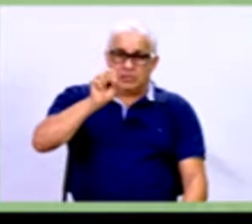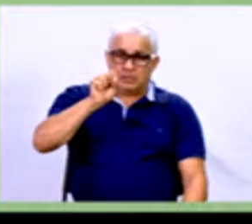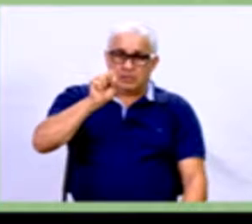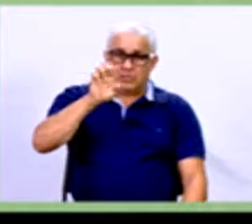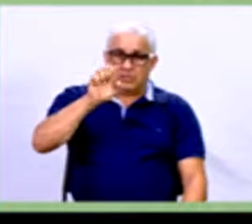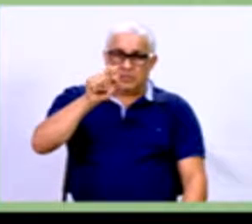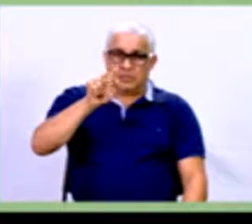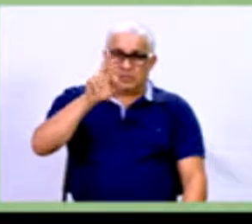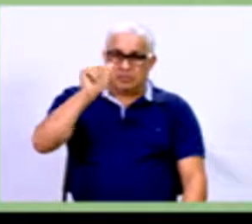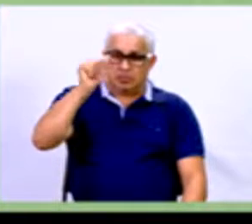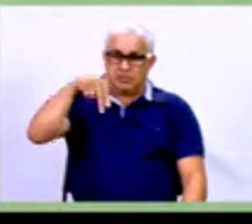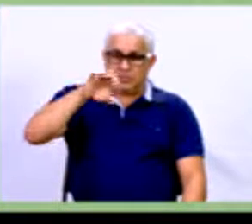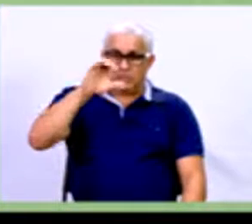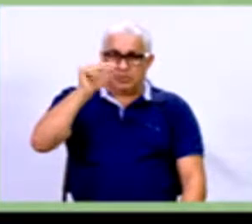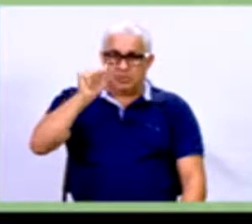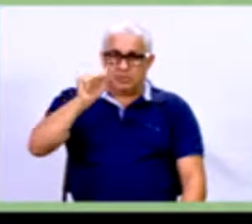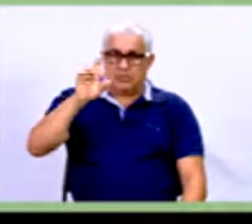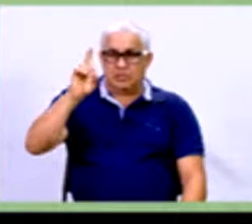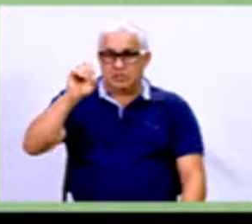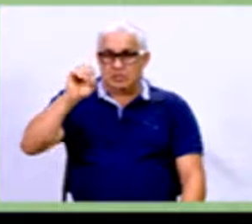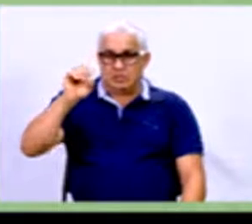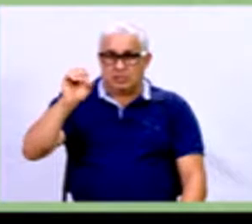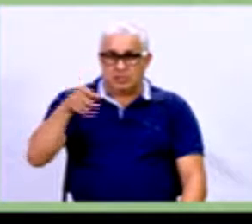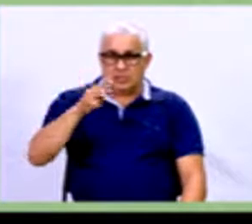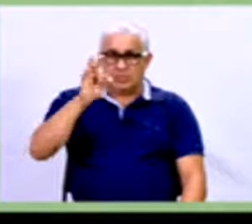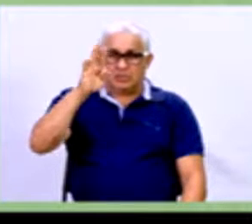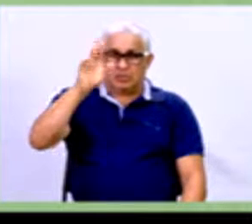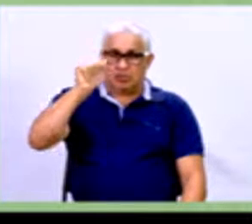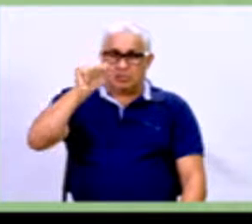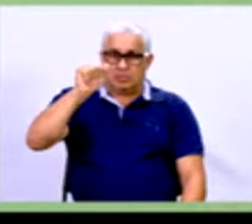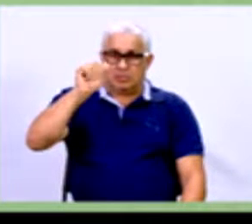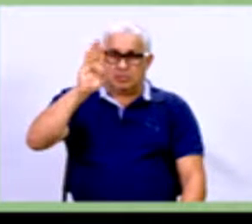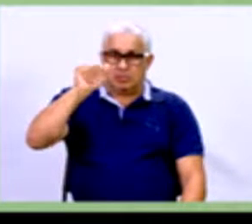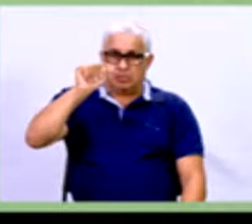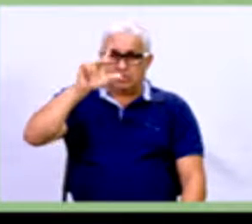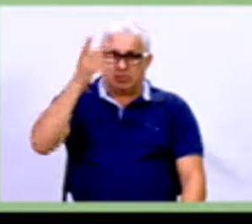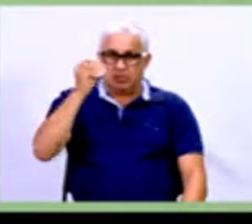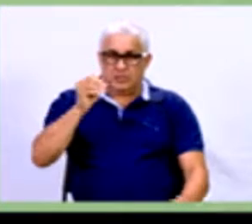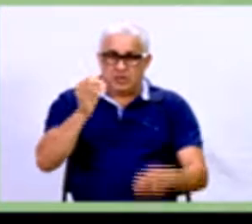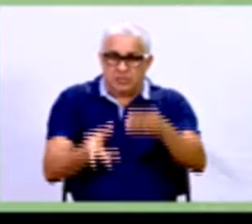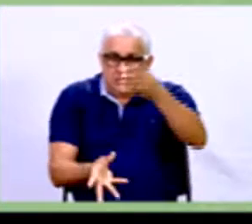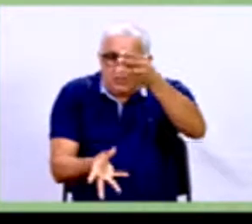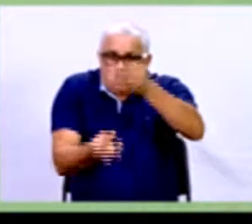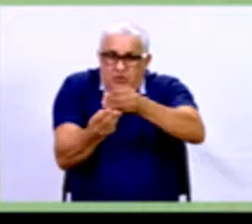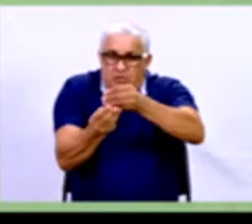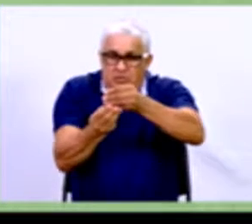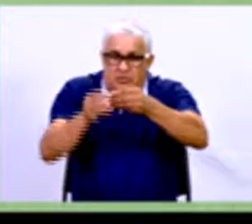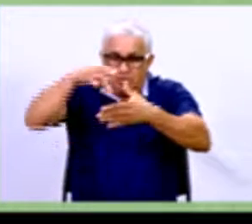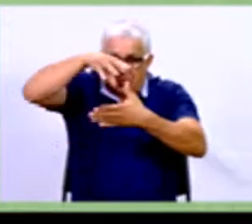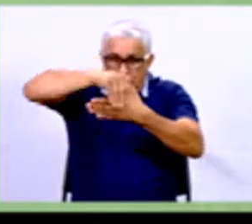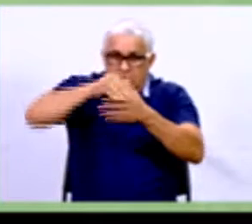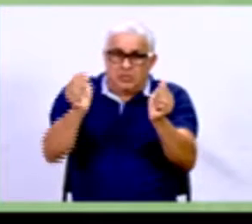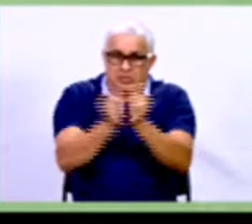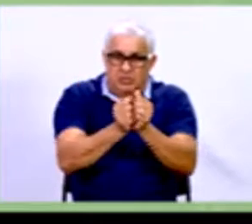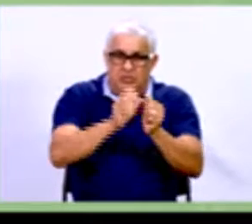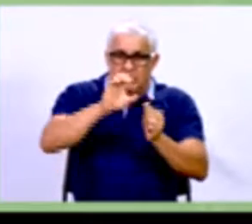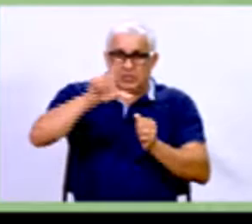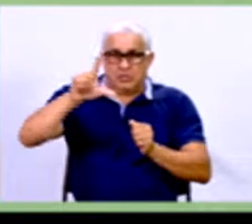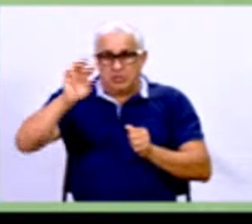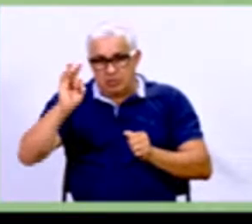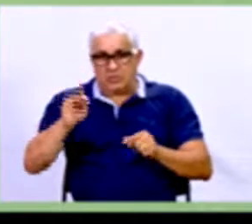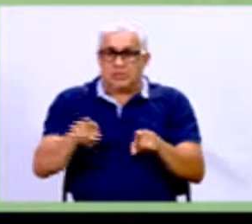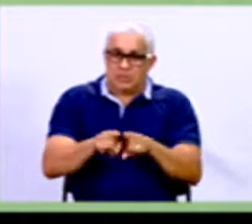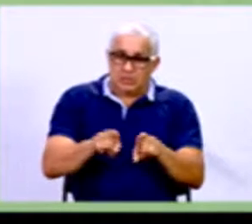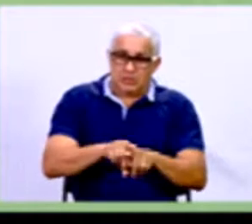aqui falando sobre... Ela é anexa, né, como eu já coloquei, anexa à consolidação das leis de trabalho, e são de